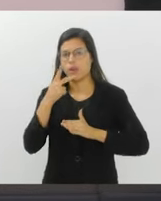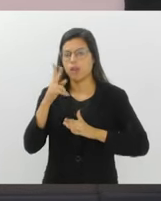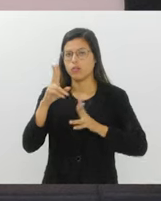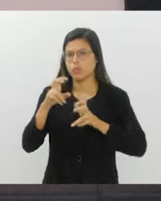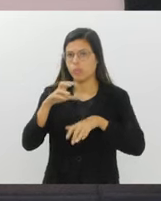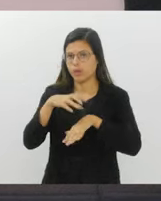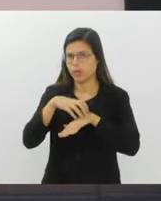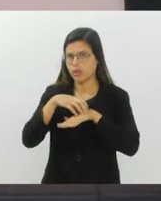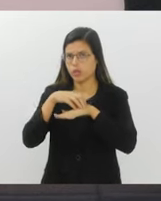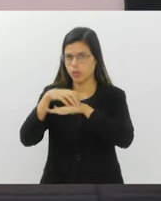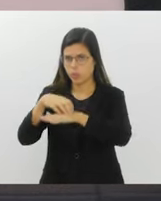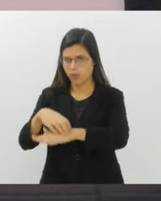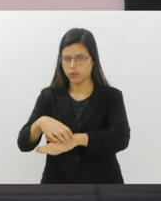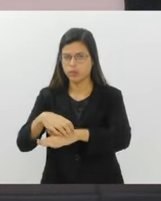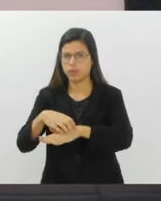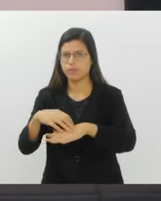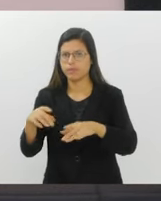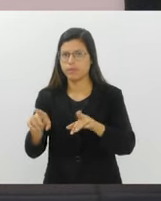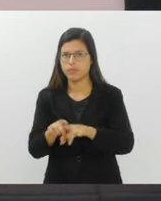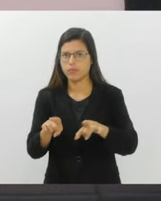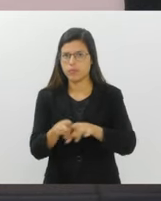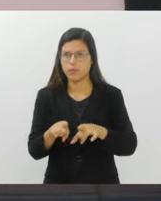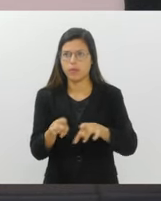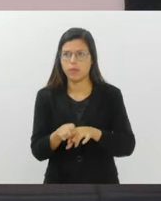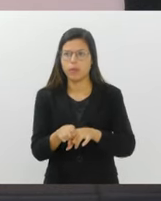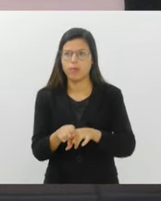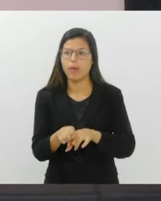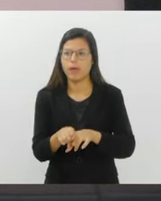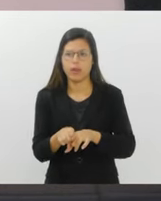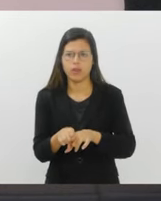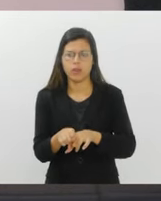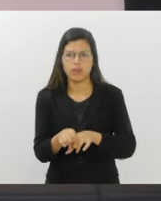transporte, que também está incluso no PEDES.